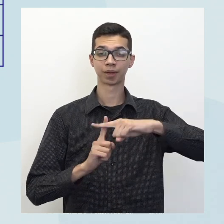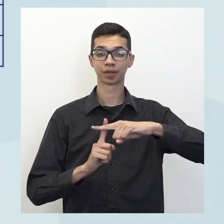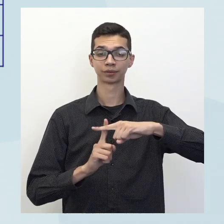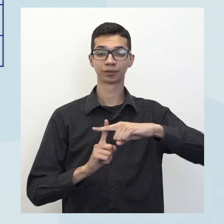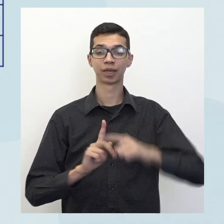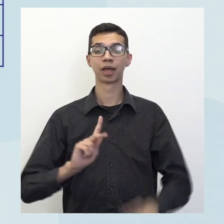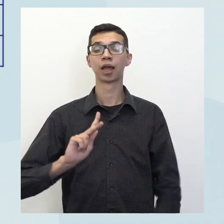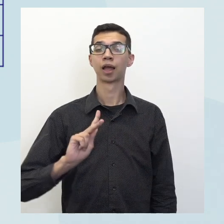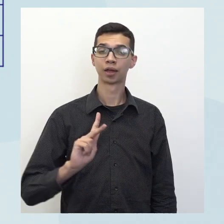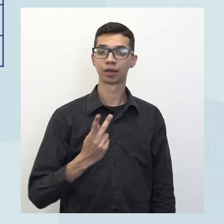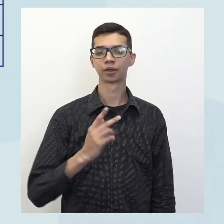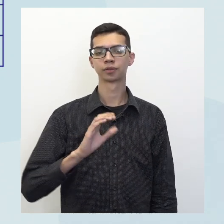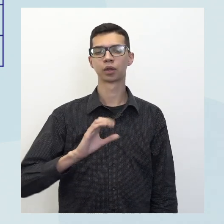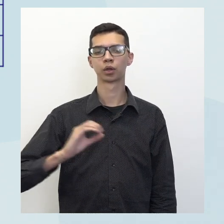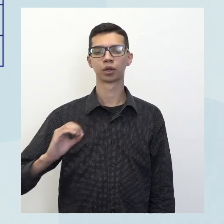HCOO.